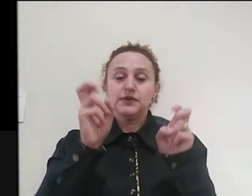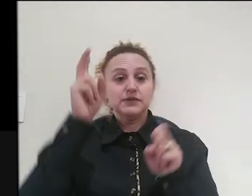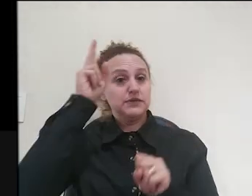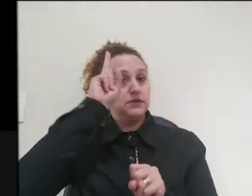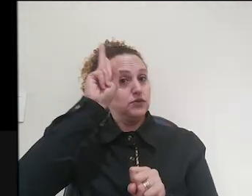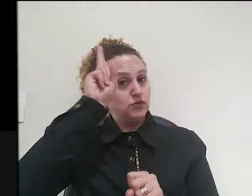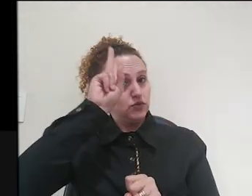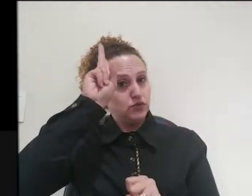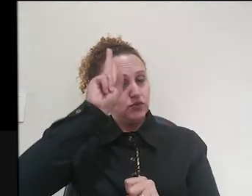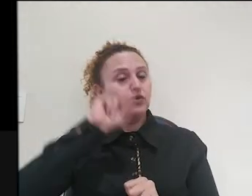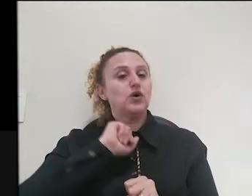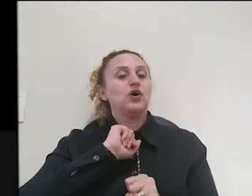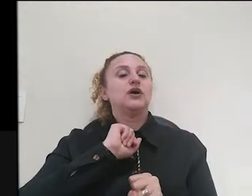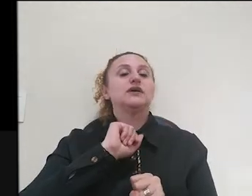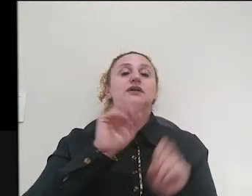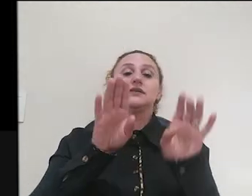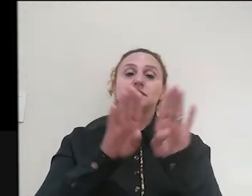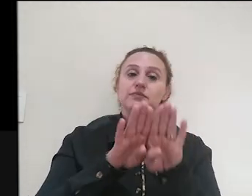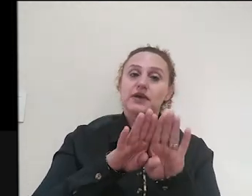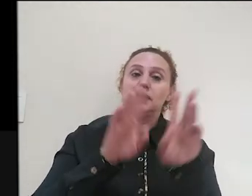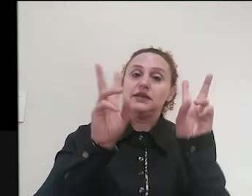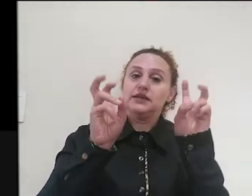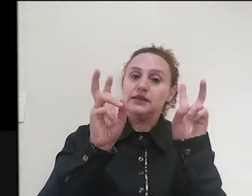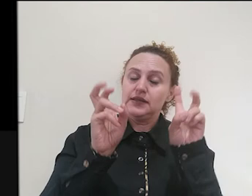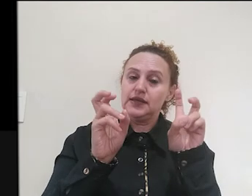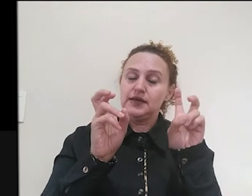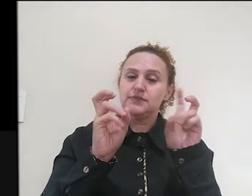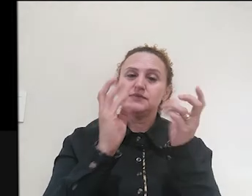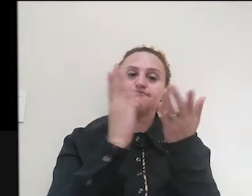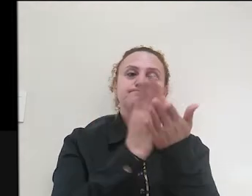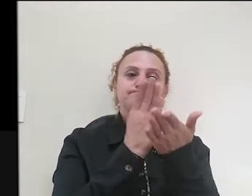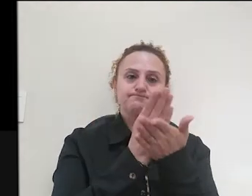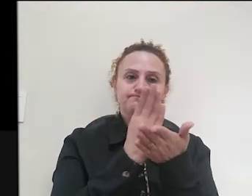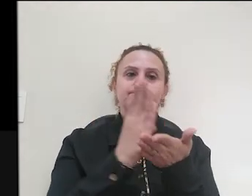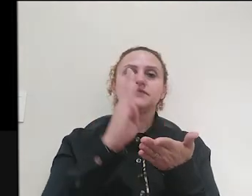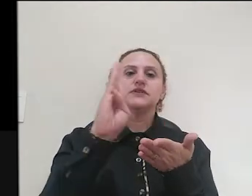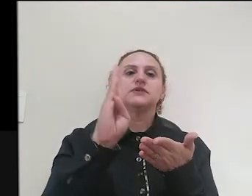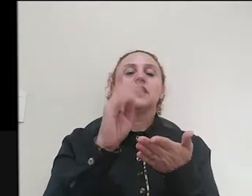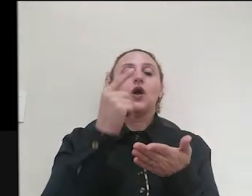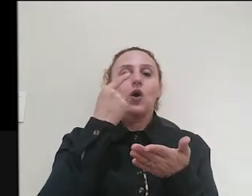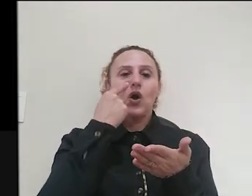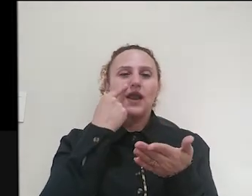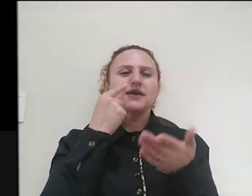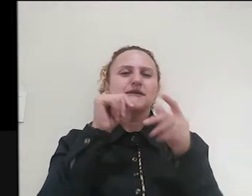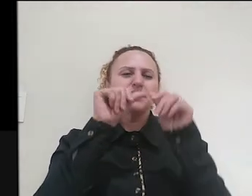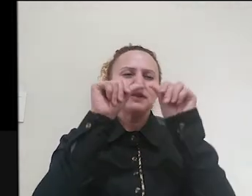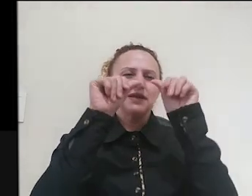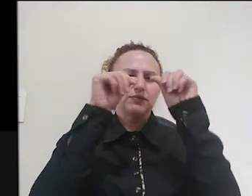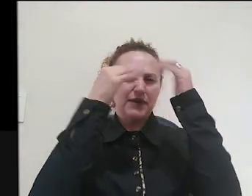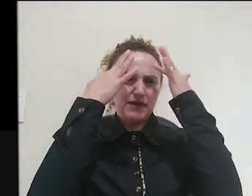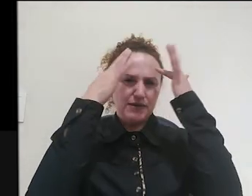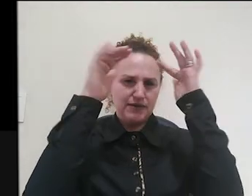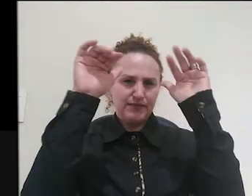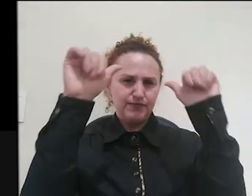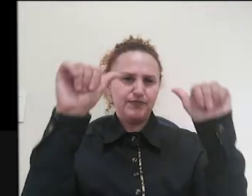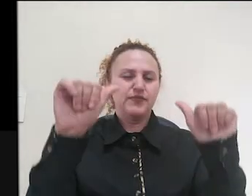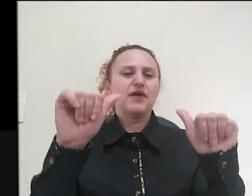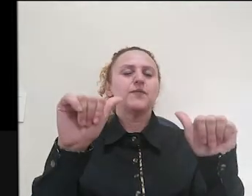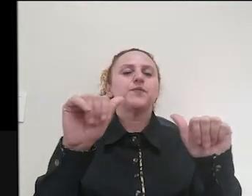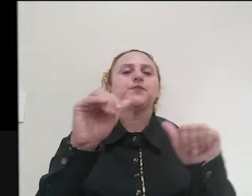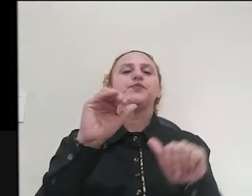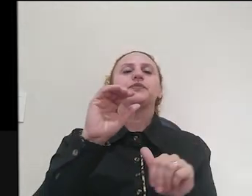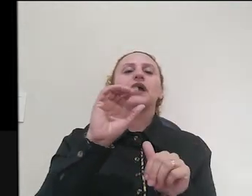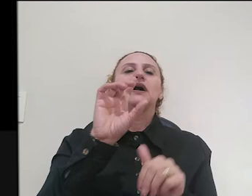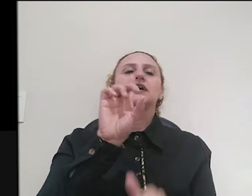outros temas bíblicos. Aqui a gente tem a cena da Divina Comédia, ou seja, já é um tema literário, a literatura se torna